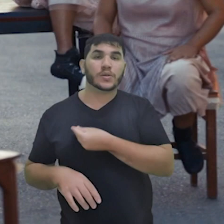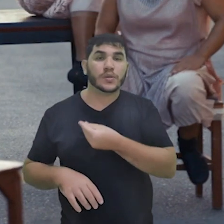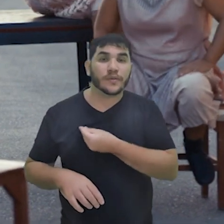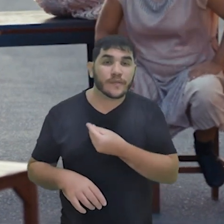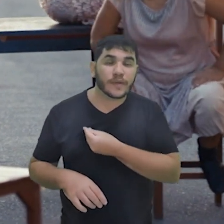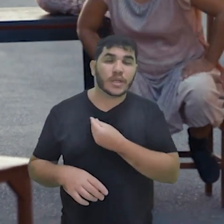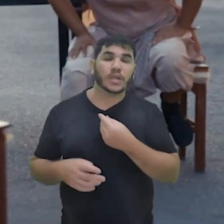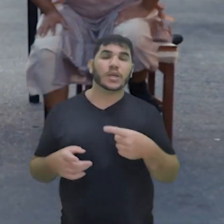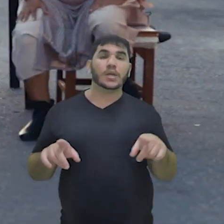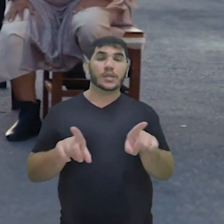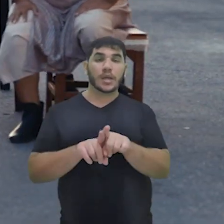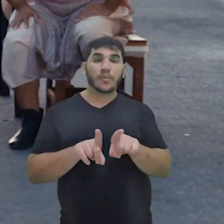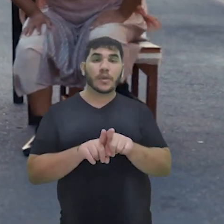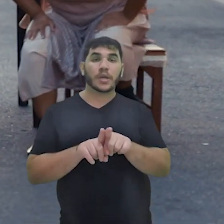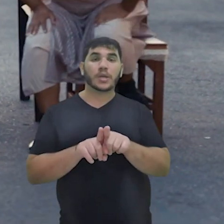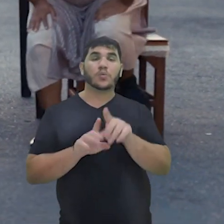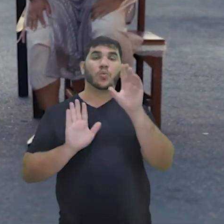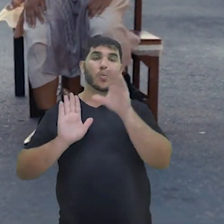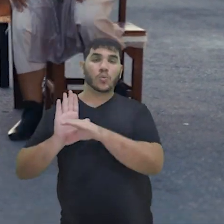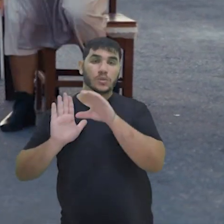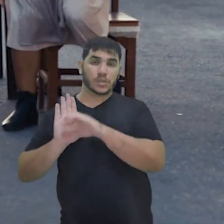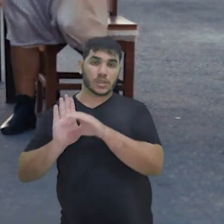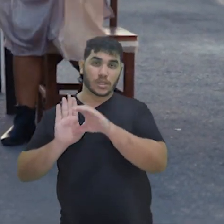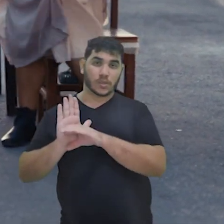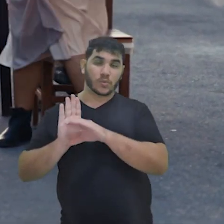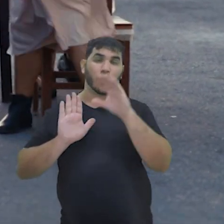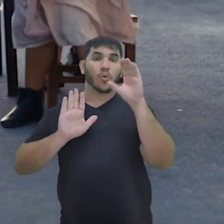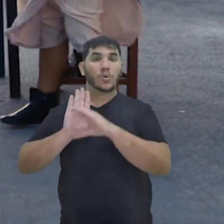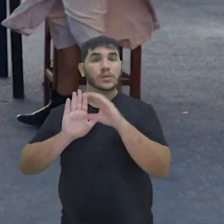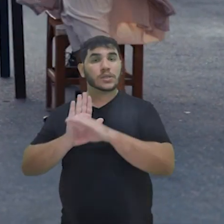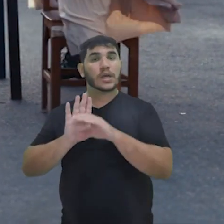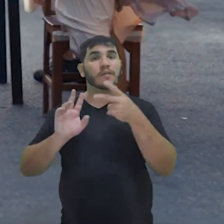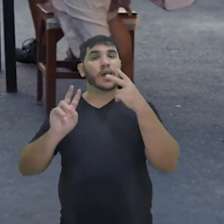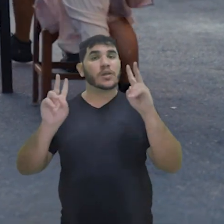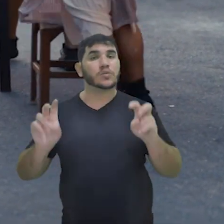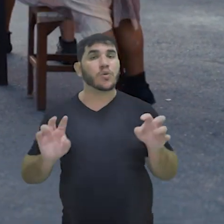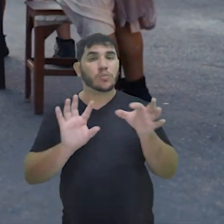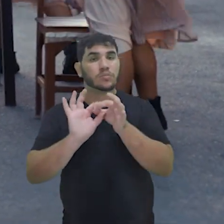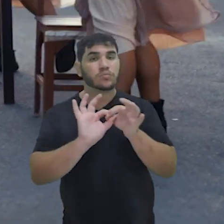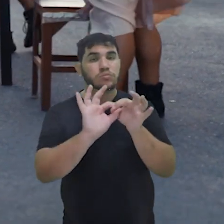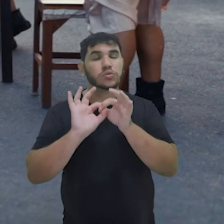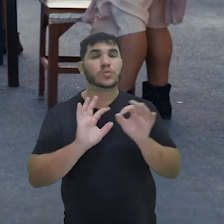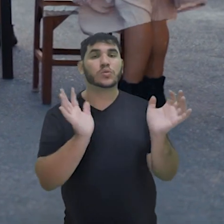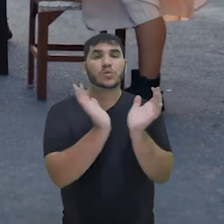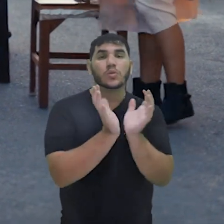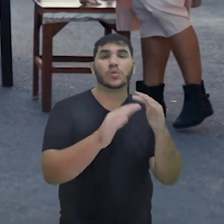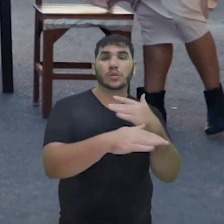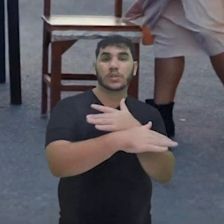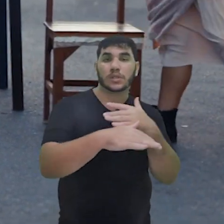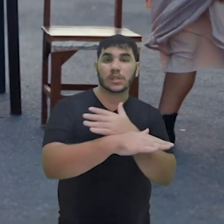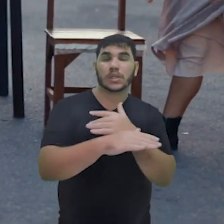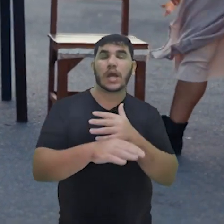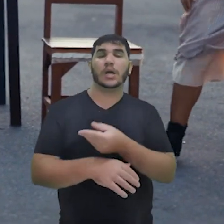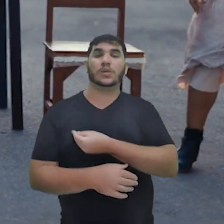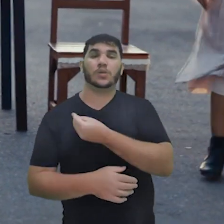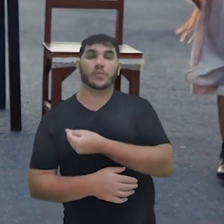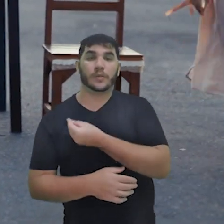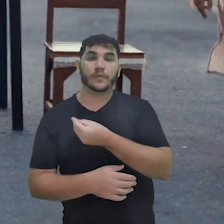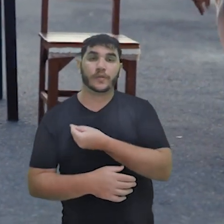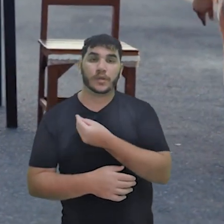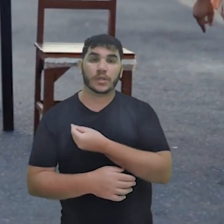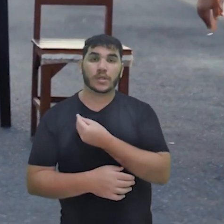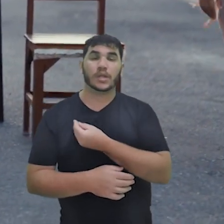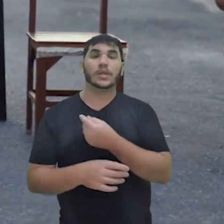vida, para se tornar um conceito. Um conceito que fala de coletividade, que fala sobre cidade, que fala sobre vida, que